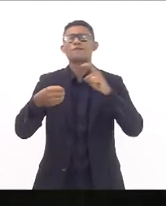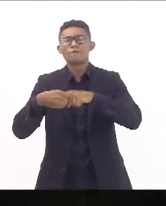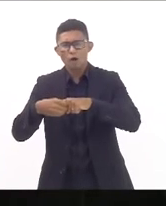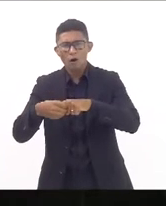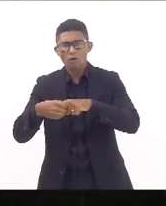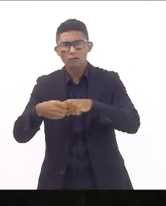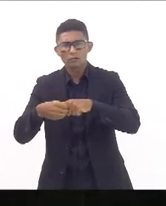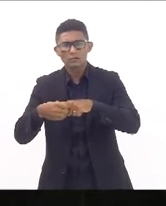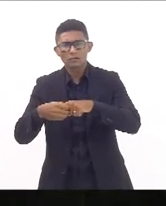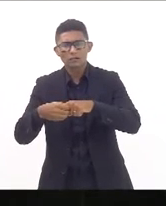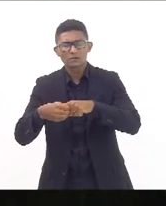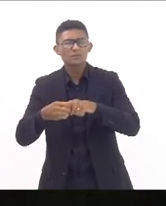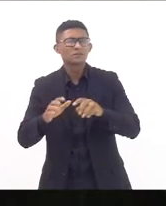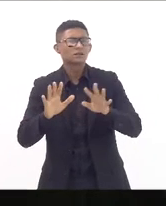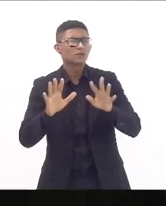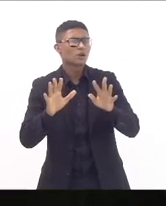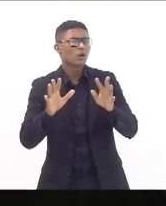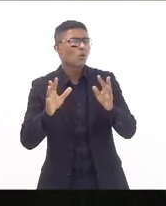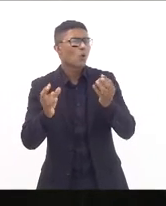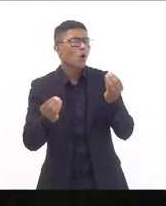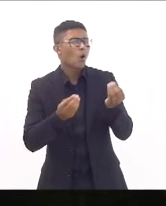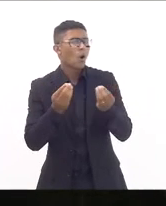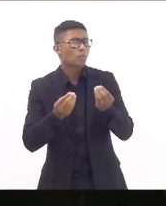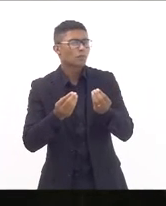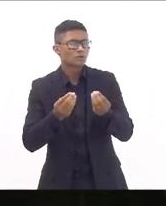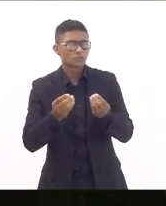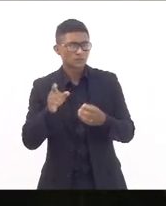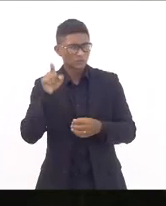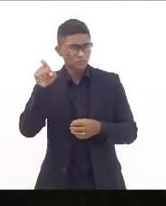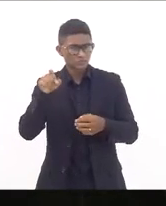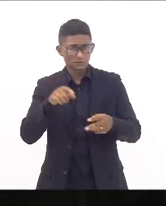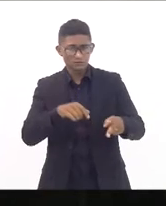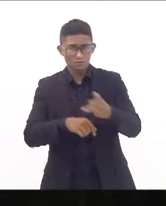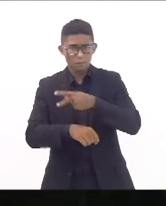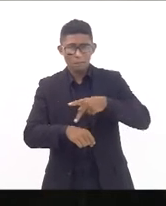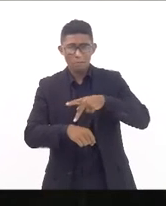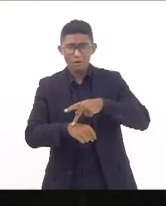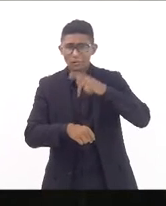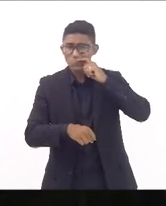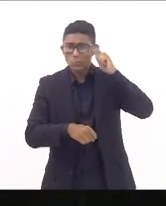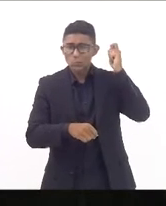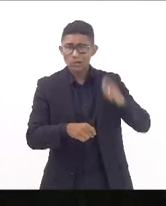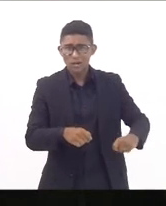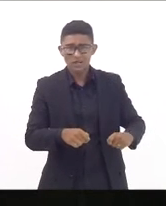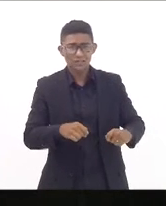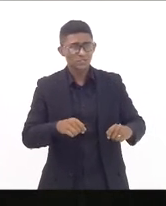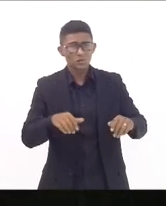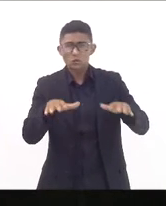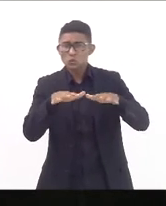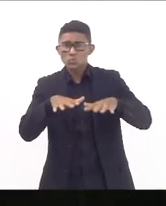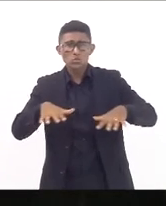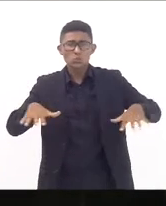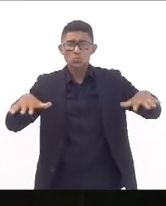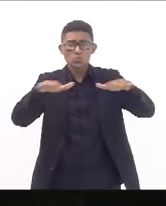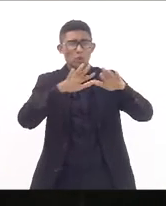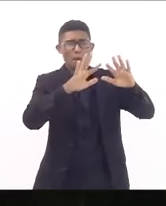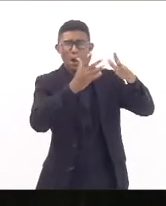se a Ucrânia está sendo literalmente destruída?